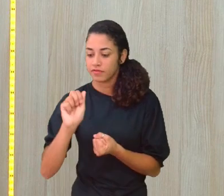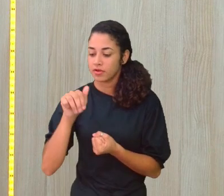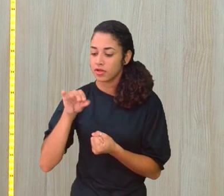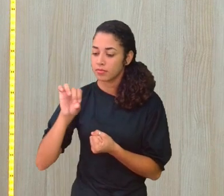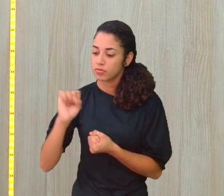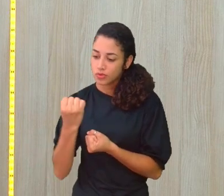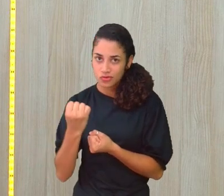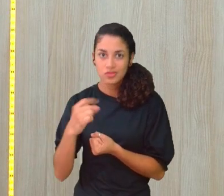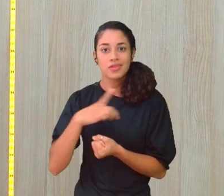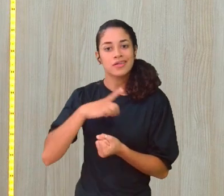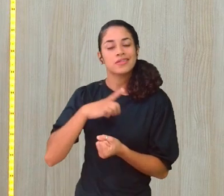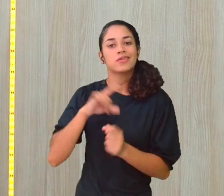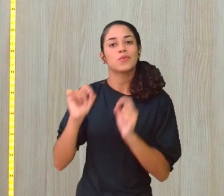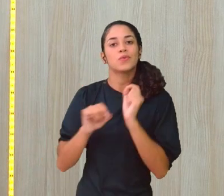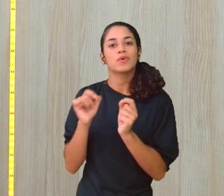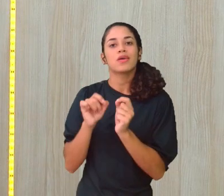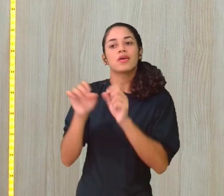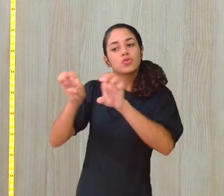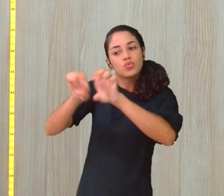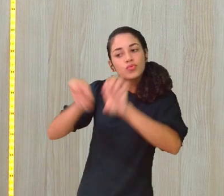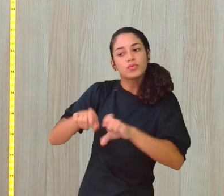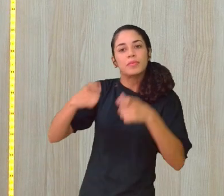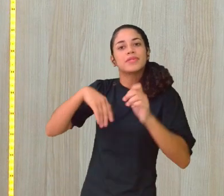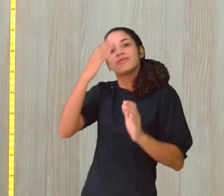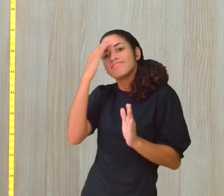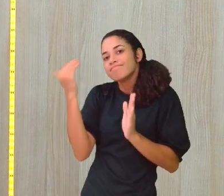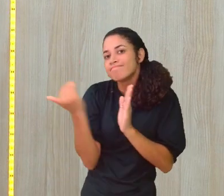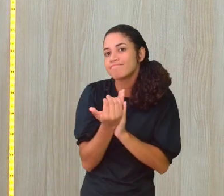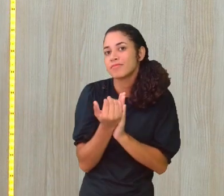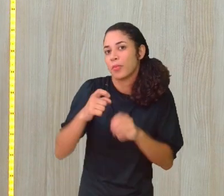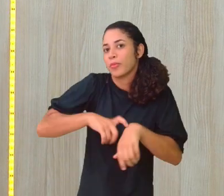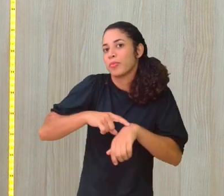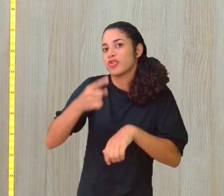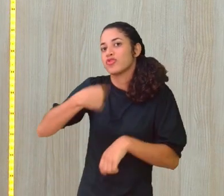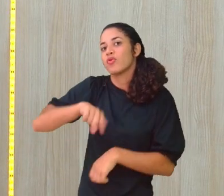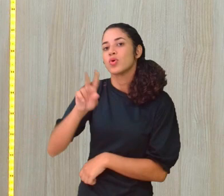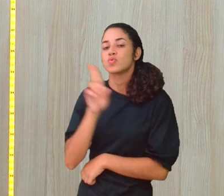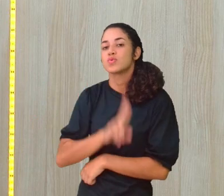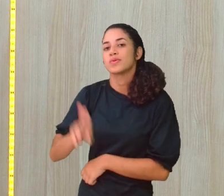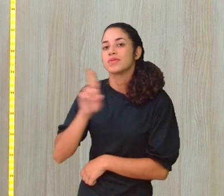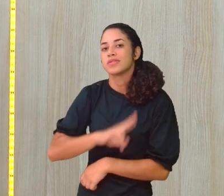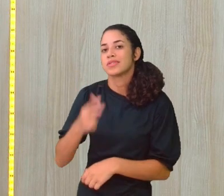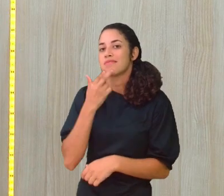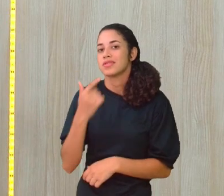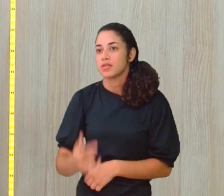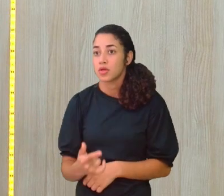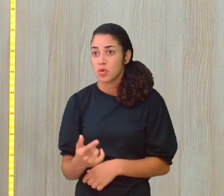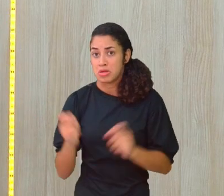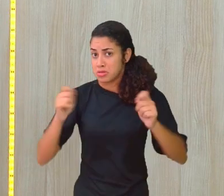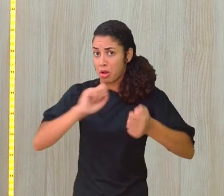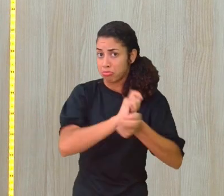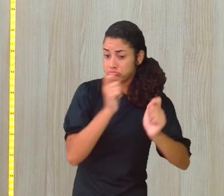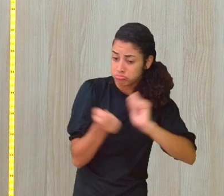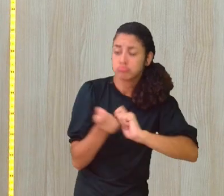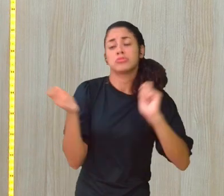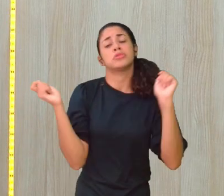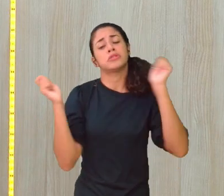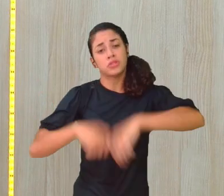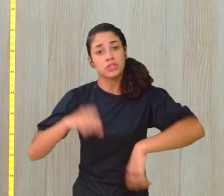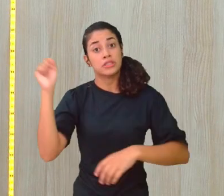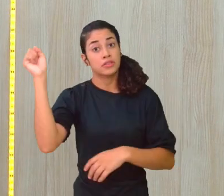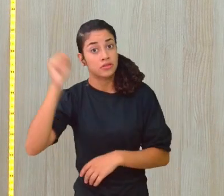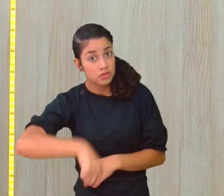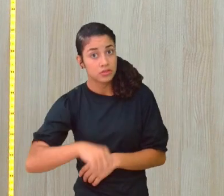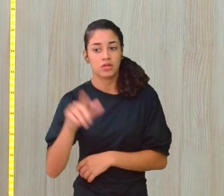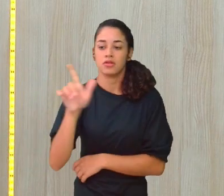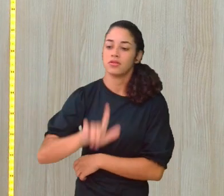vai me nortear quando eu precisar usar a língua. Isso não significa que adaptações não sejam possíveis, e a gente tem a literatura fazendo